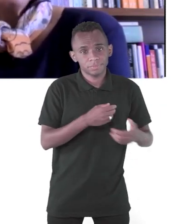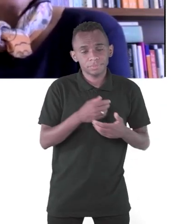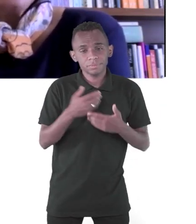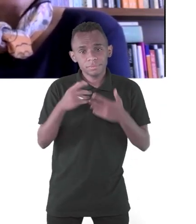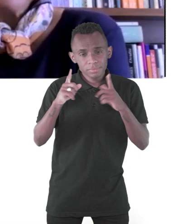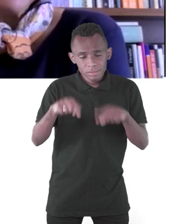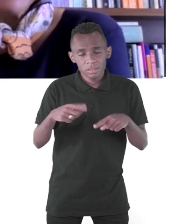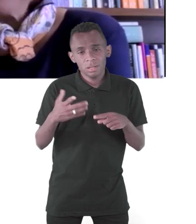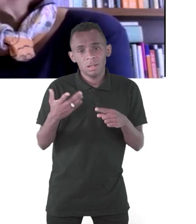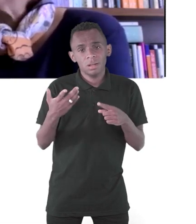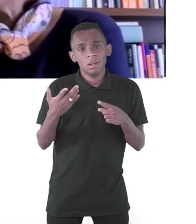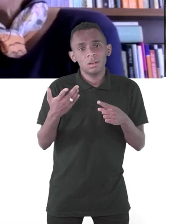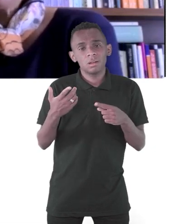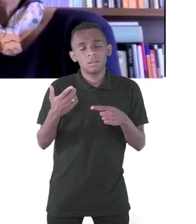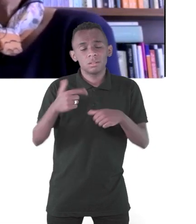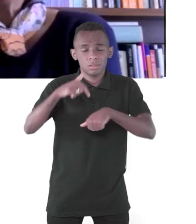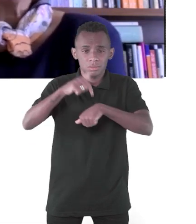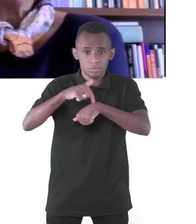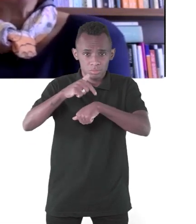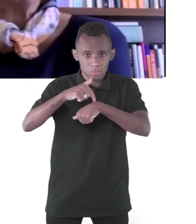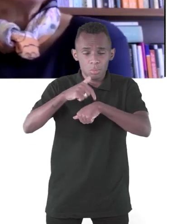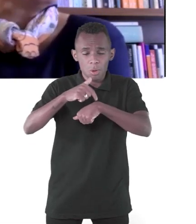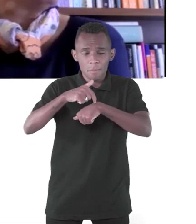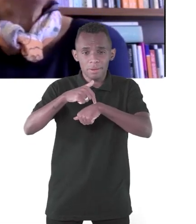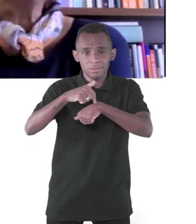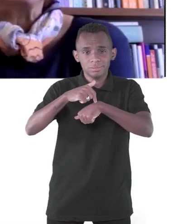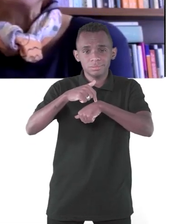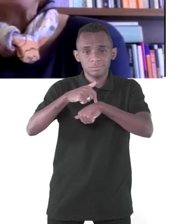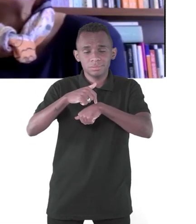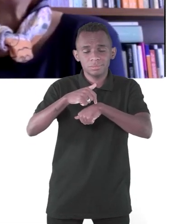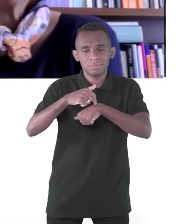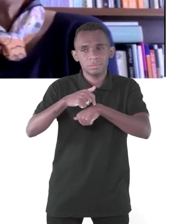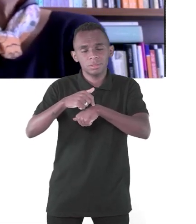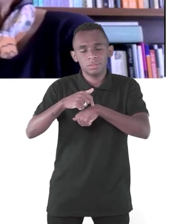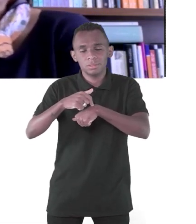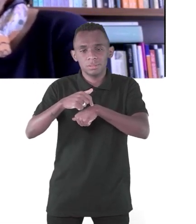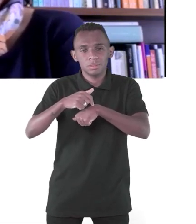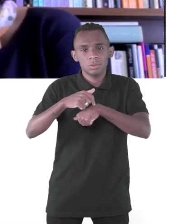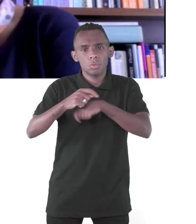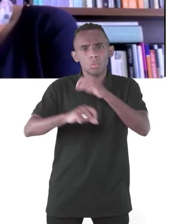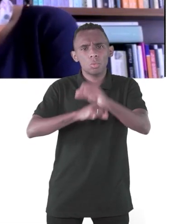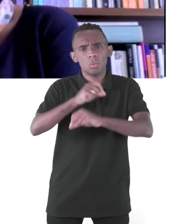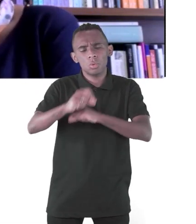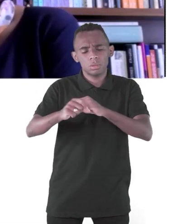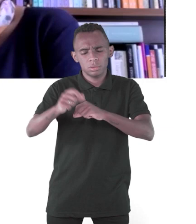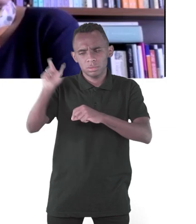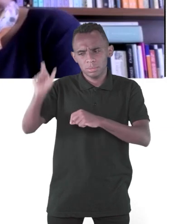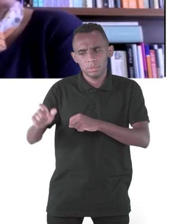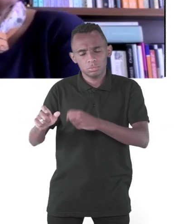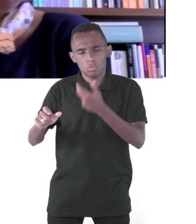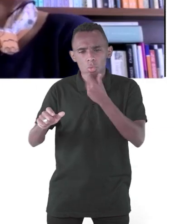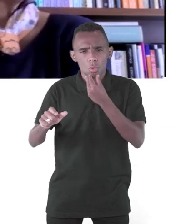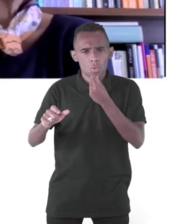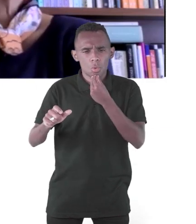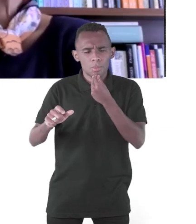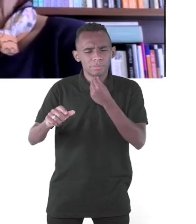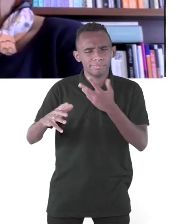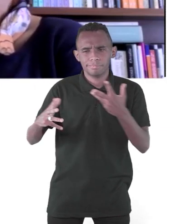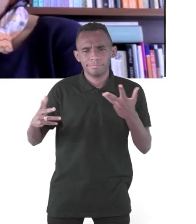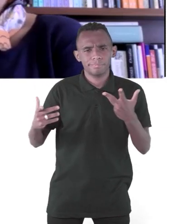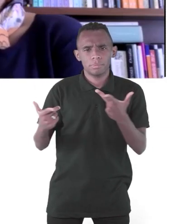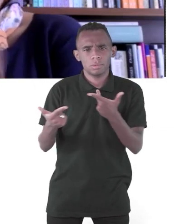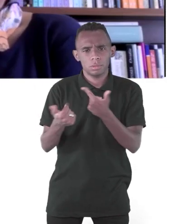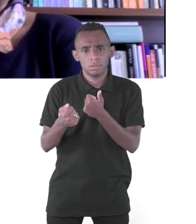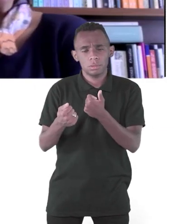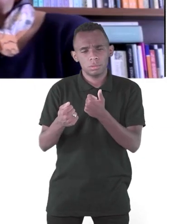danado. Ele é danado, e a essa altura do mundo... esse Lenine, eu gosto muito dele. Ele é genial, eu acho ele